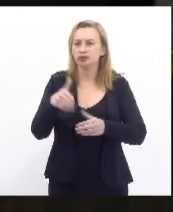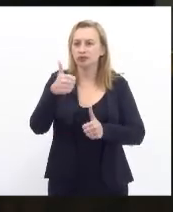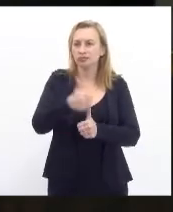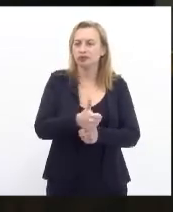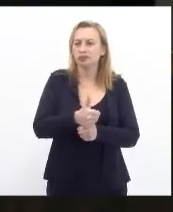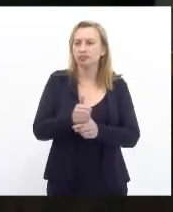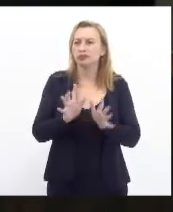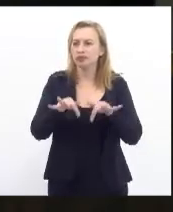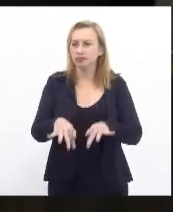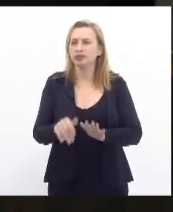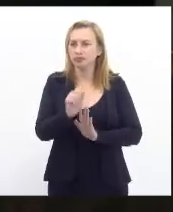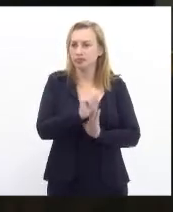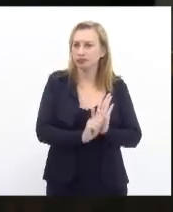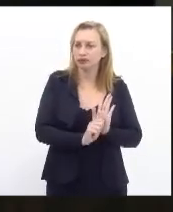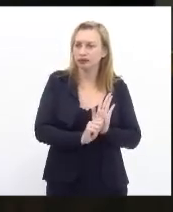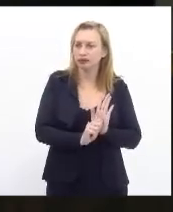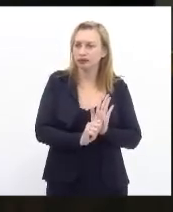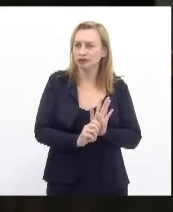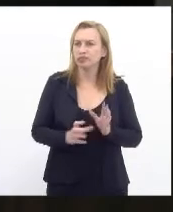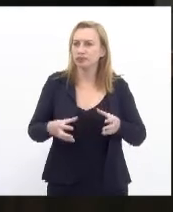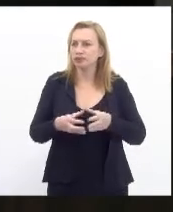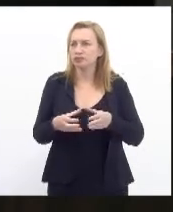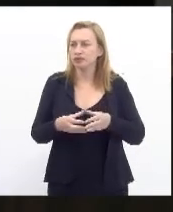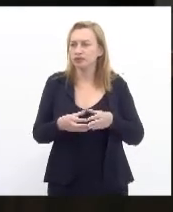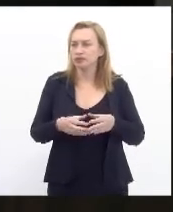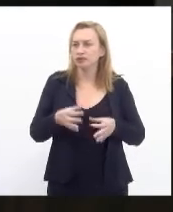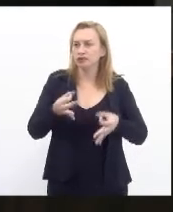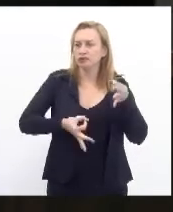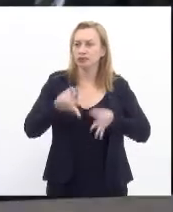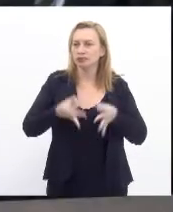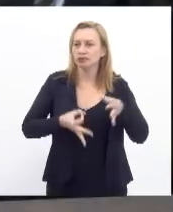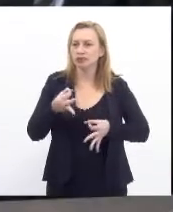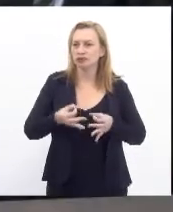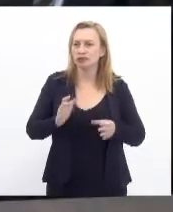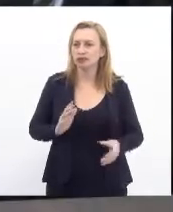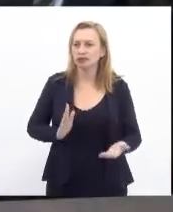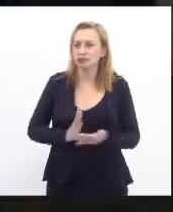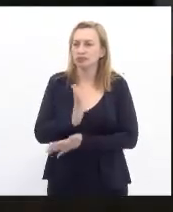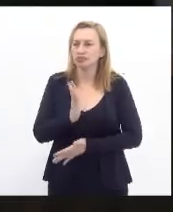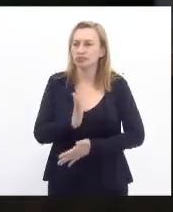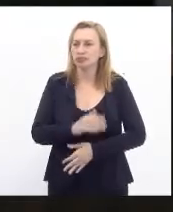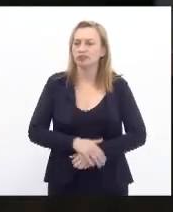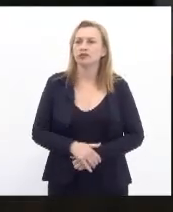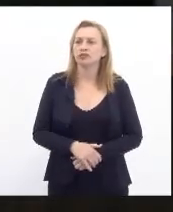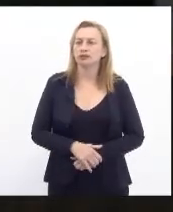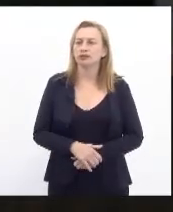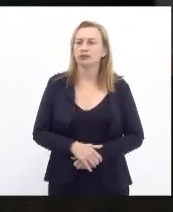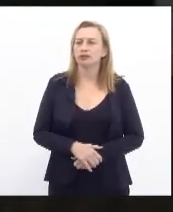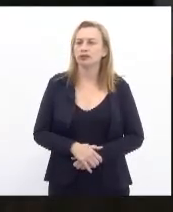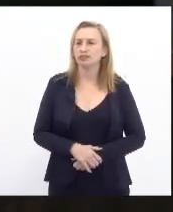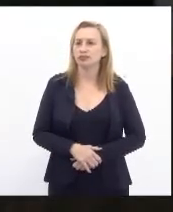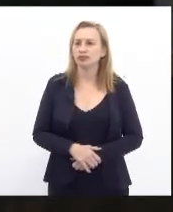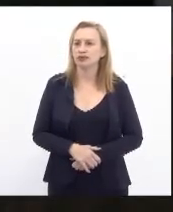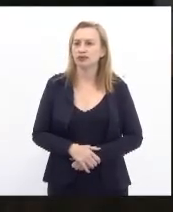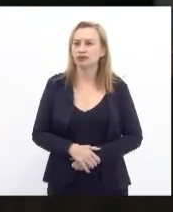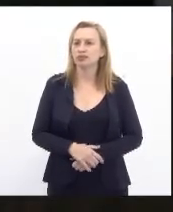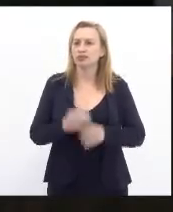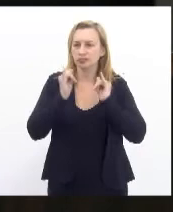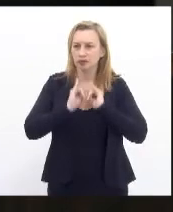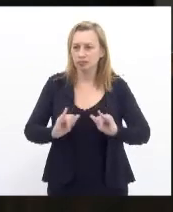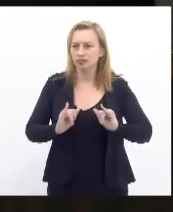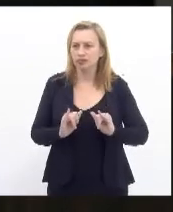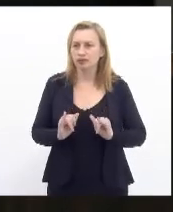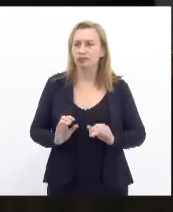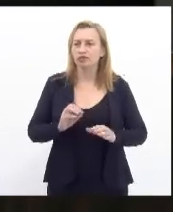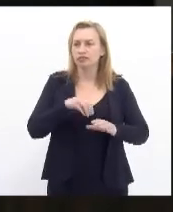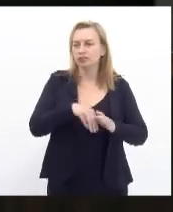com forma final de redação da Comissão de Constituição e Justiça. Senhores que aprovam, permaneçam como estão, aprovado. Vai autógrafo. Anuncio,